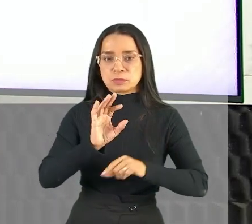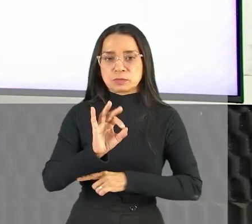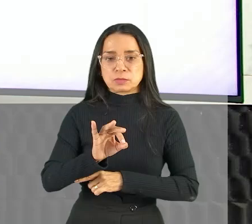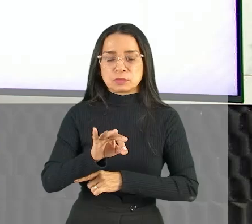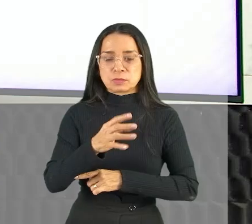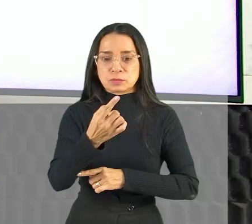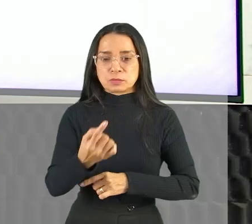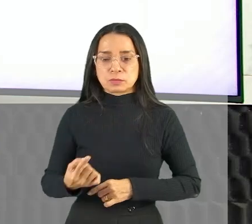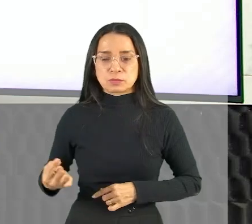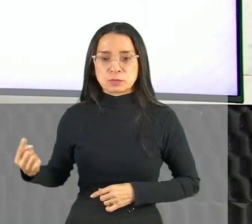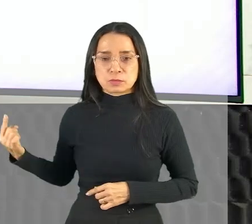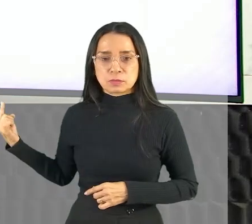Letra D, 4.